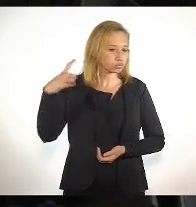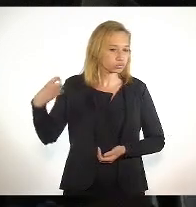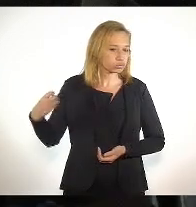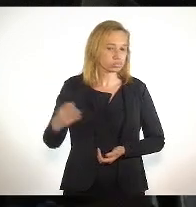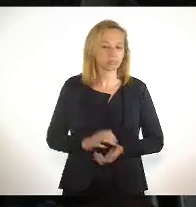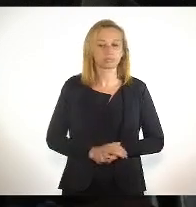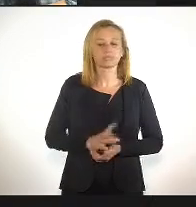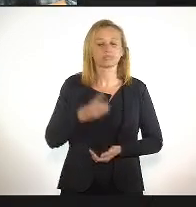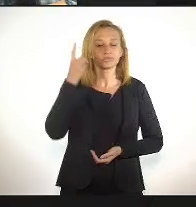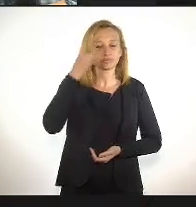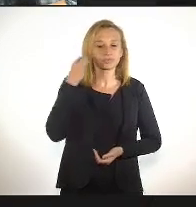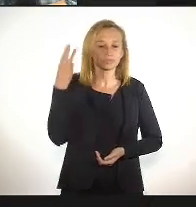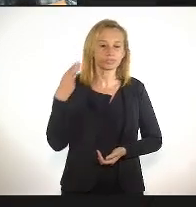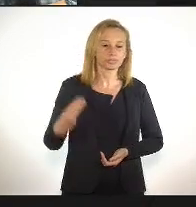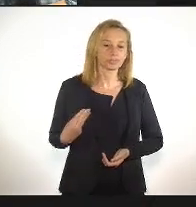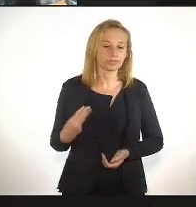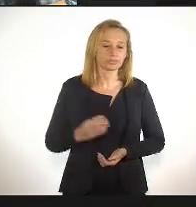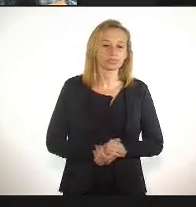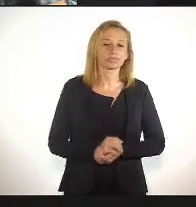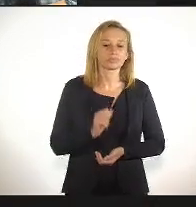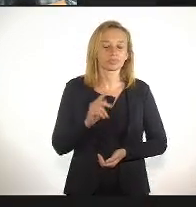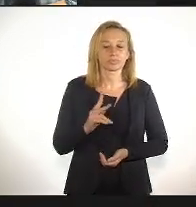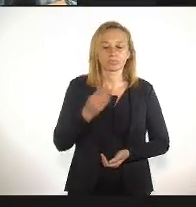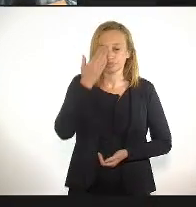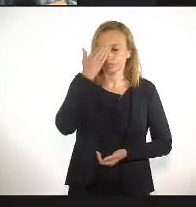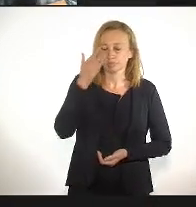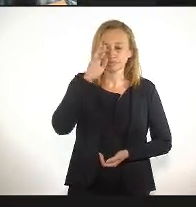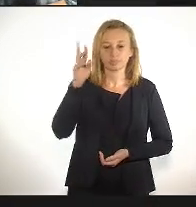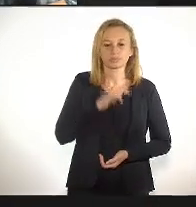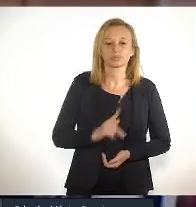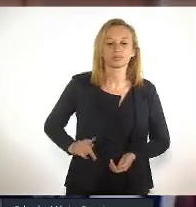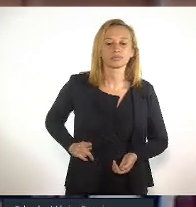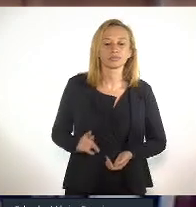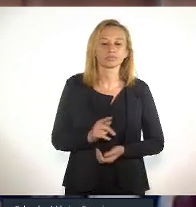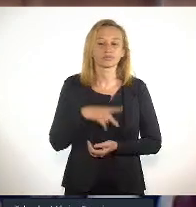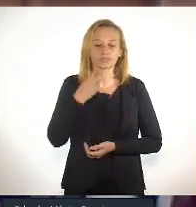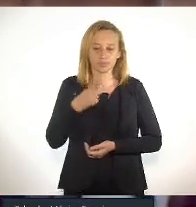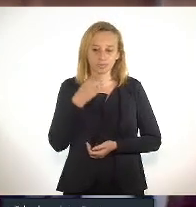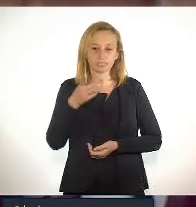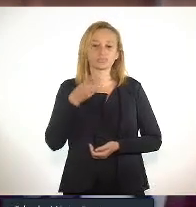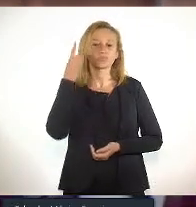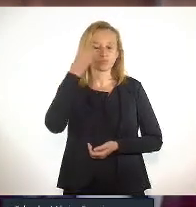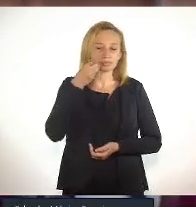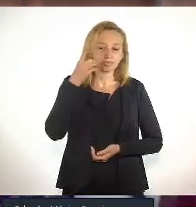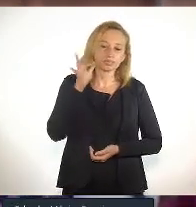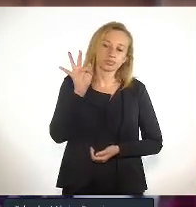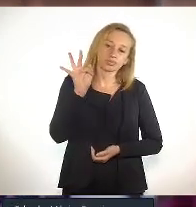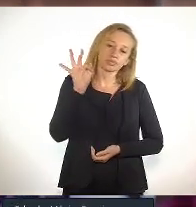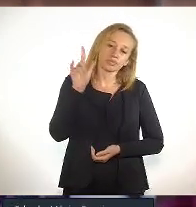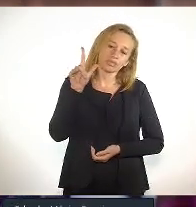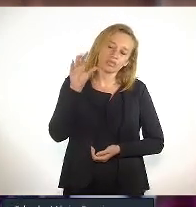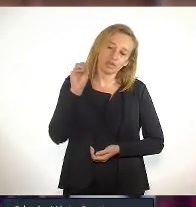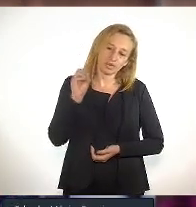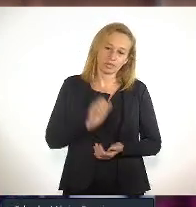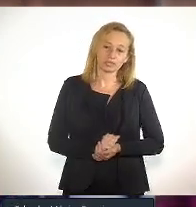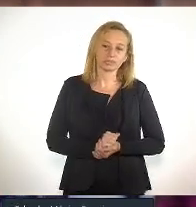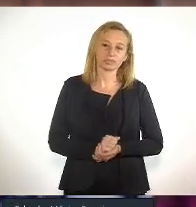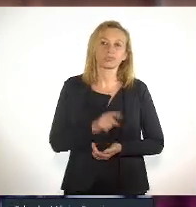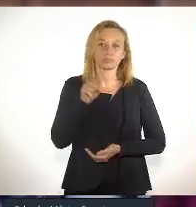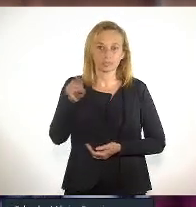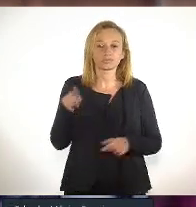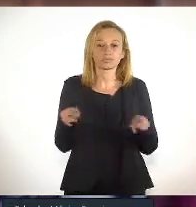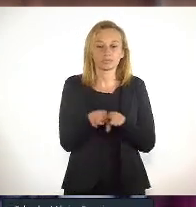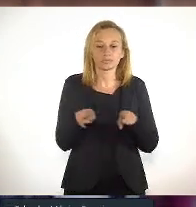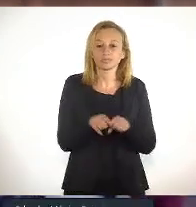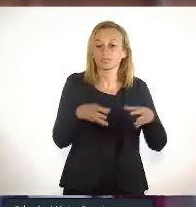Deputada Mônica. Obrigada, presidente. Um pouco na esteira do que acabou de colocar o deputado Flávio Serafini, e tanto ele quanto a